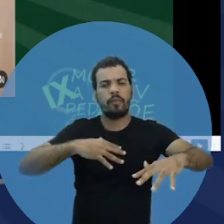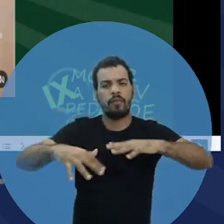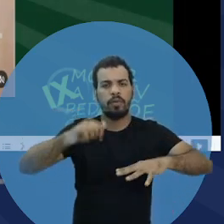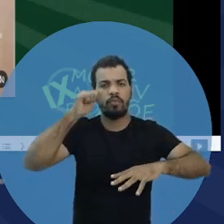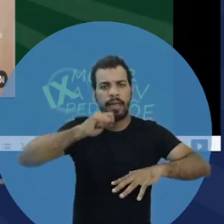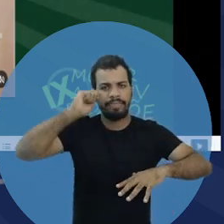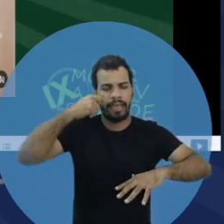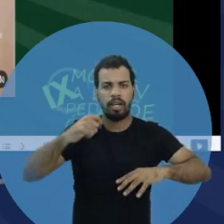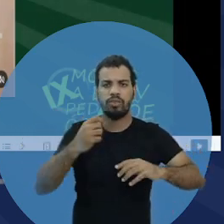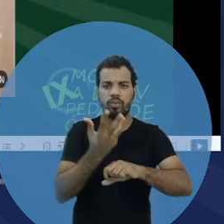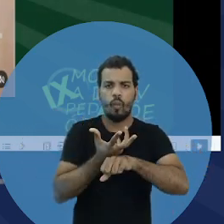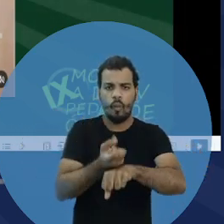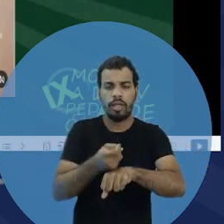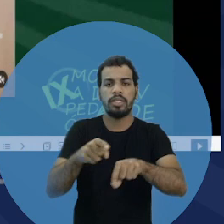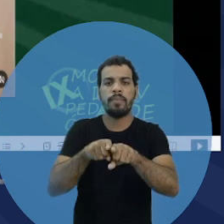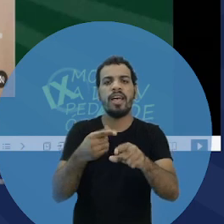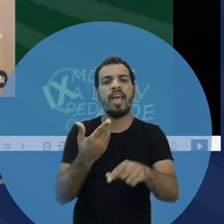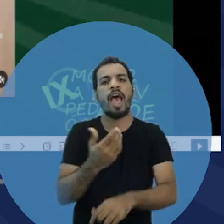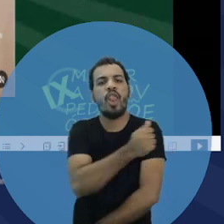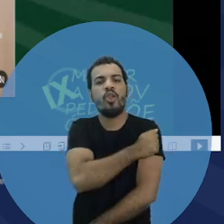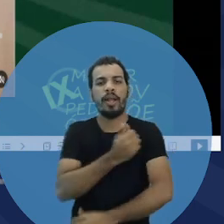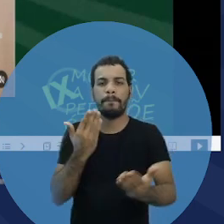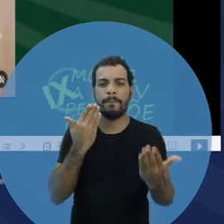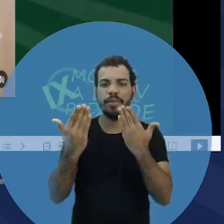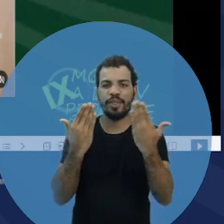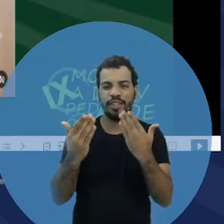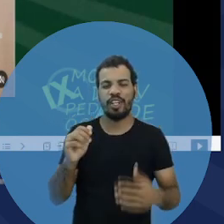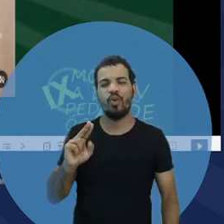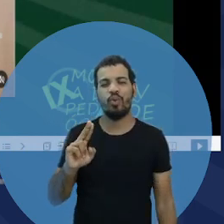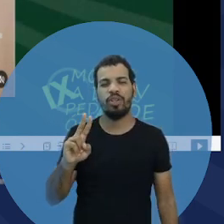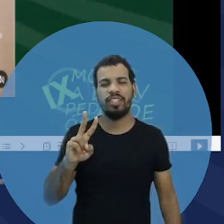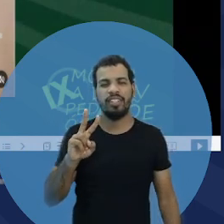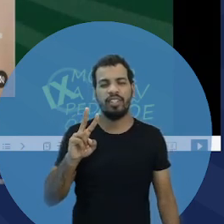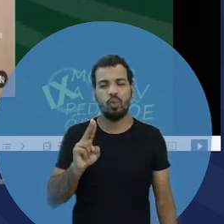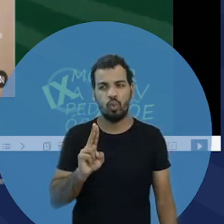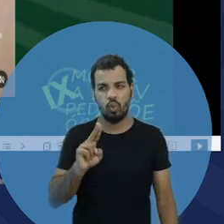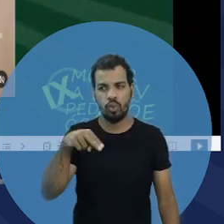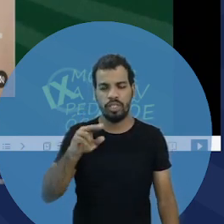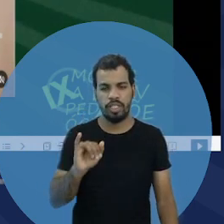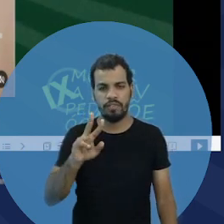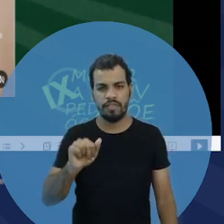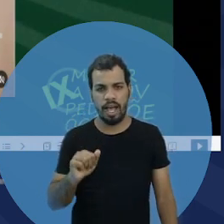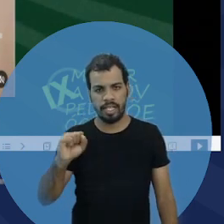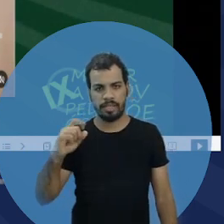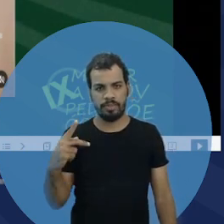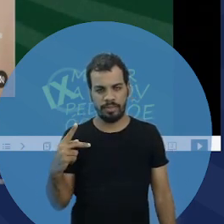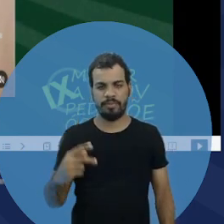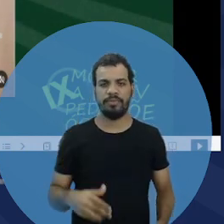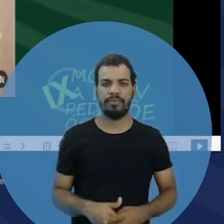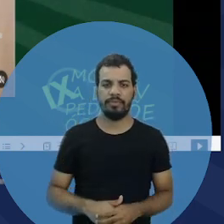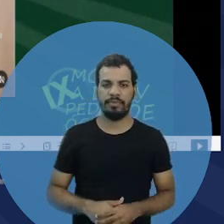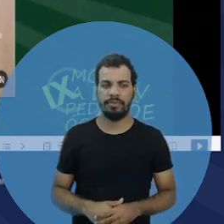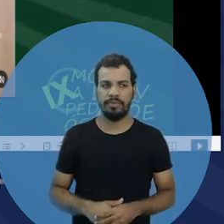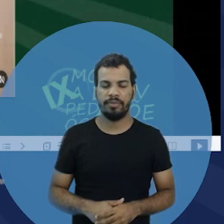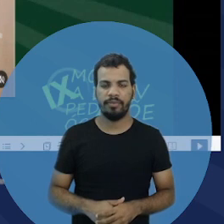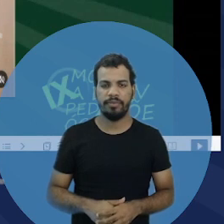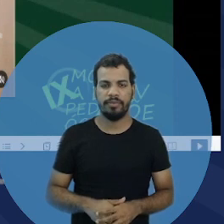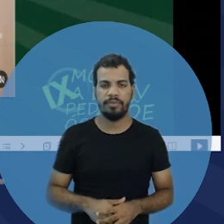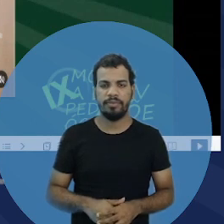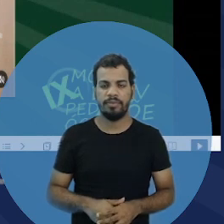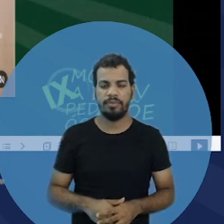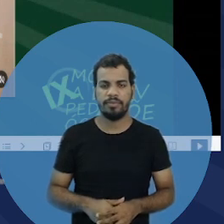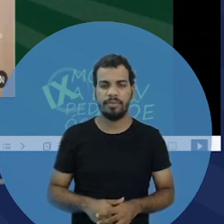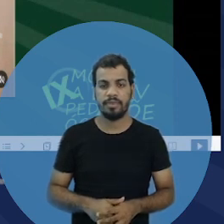de psicologia da Univasf. E a nossa conversa, ela teve um